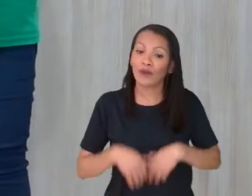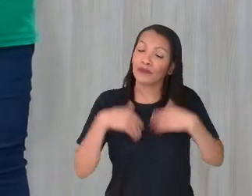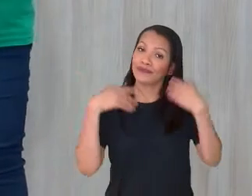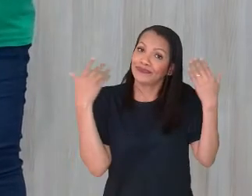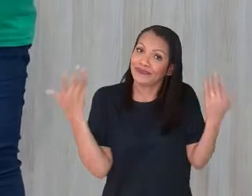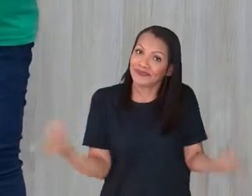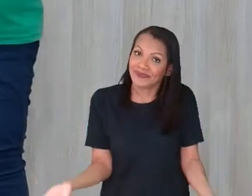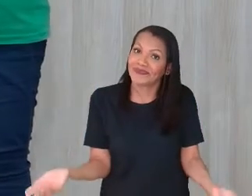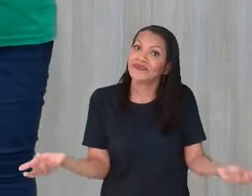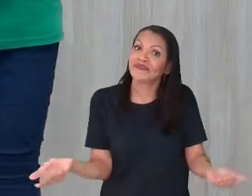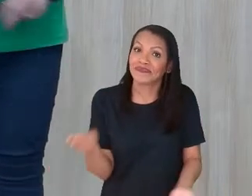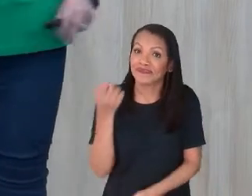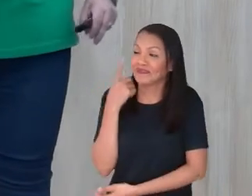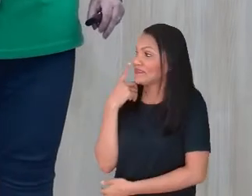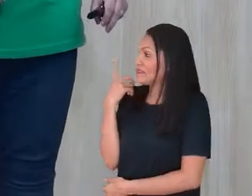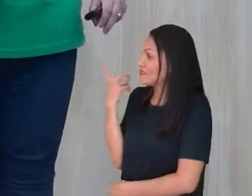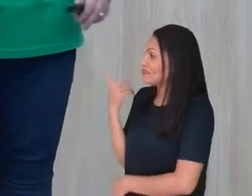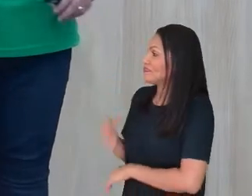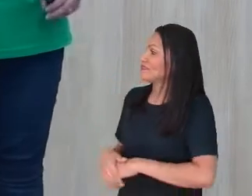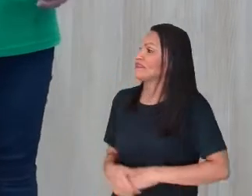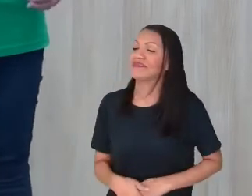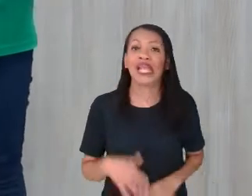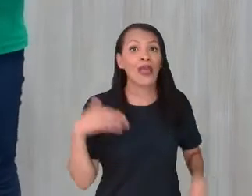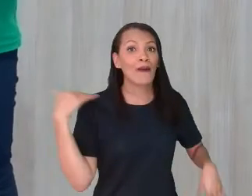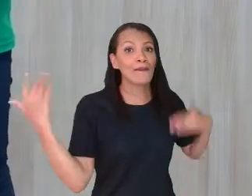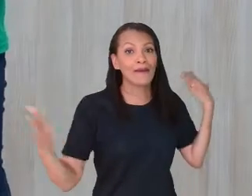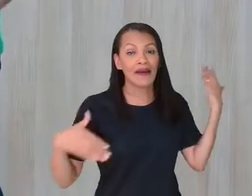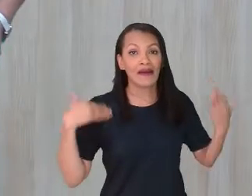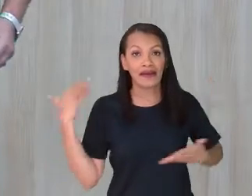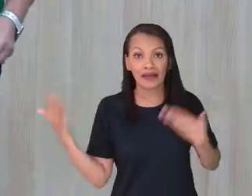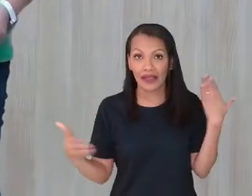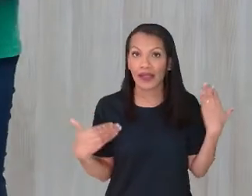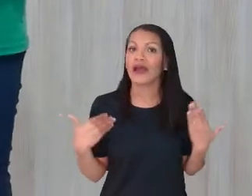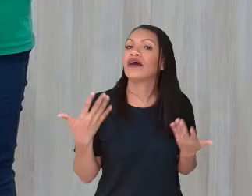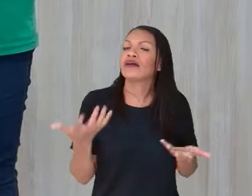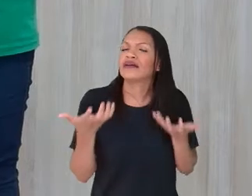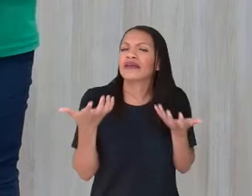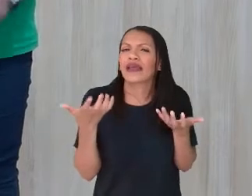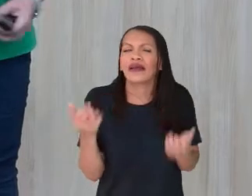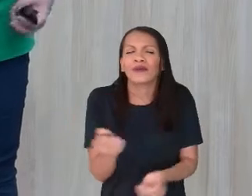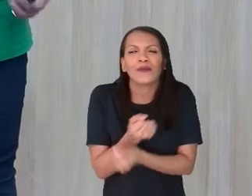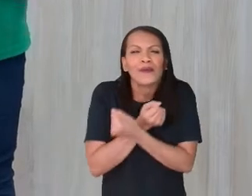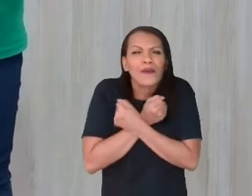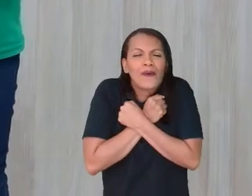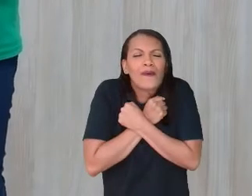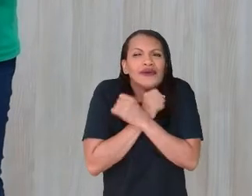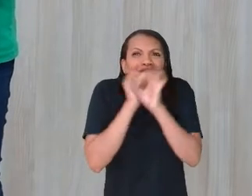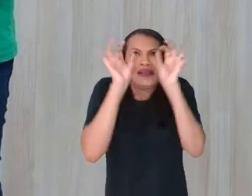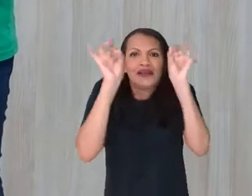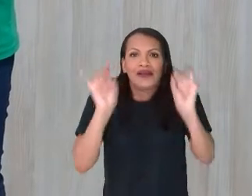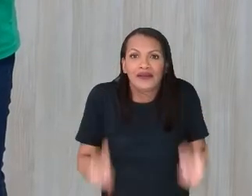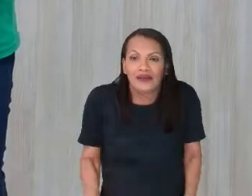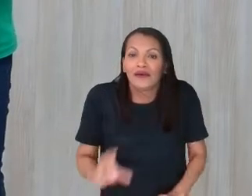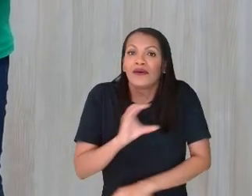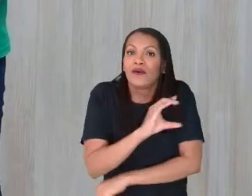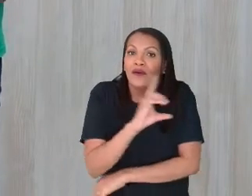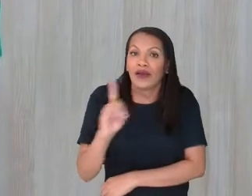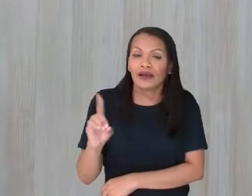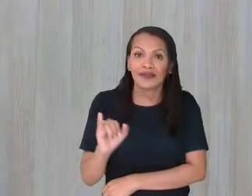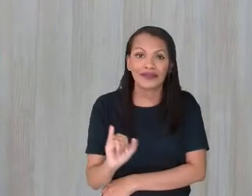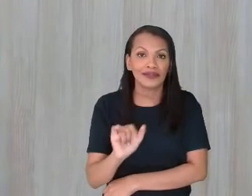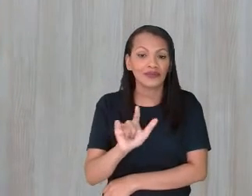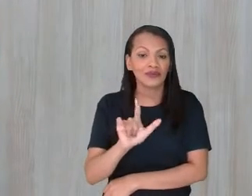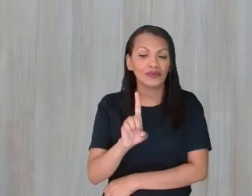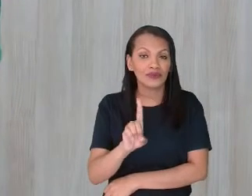Pois é, pessoal, esse foi o nosso passeio, né? E aqui eu quero deixar um abraço especial para a coordenadora Hilda,